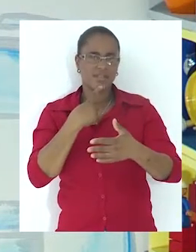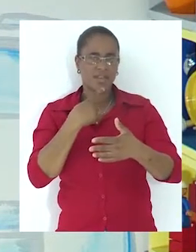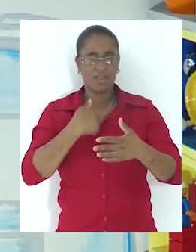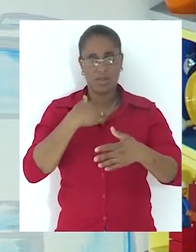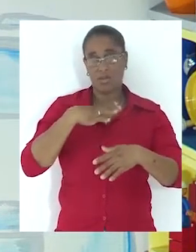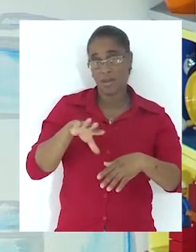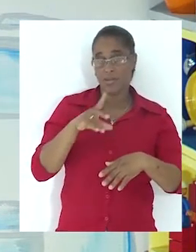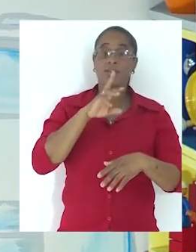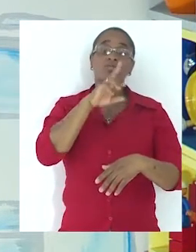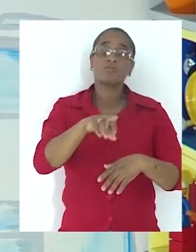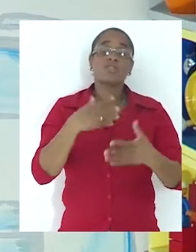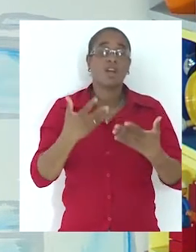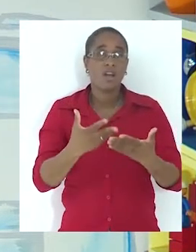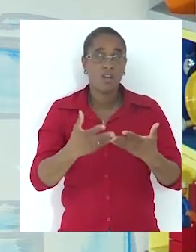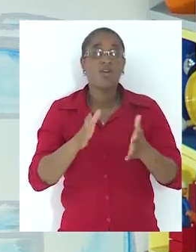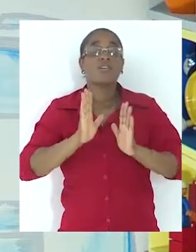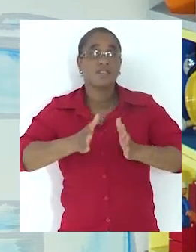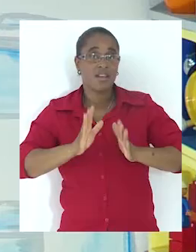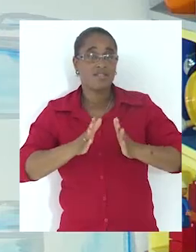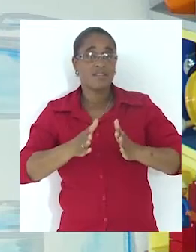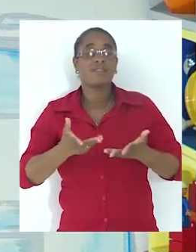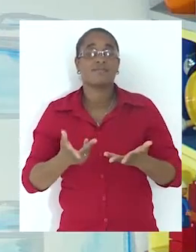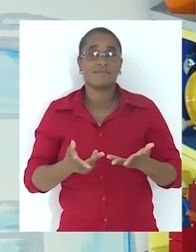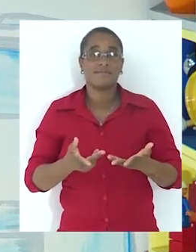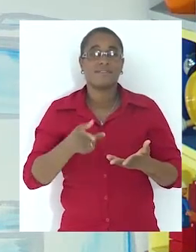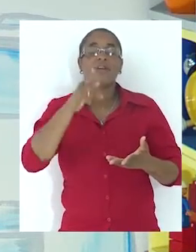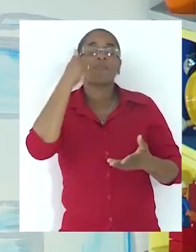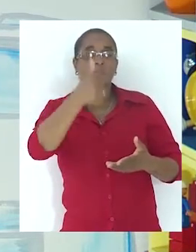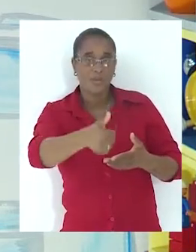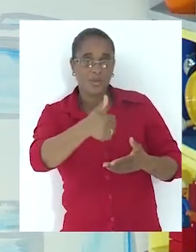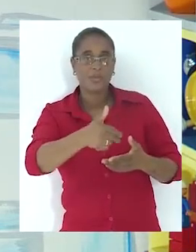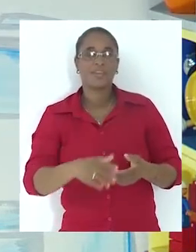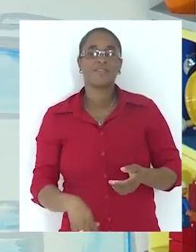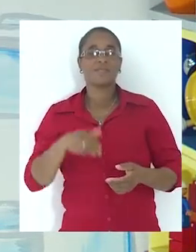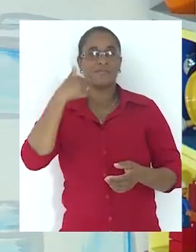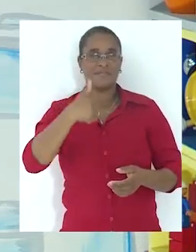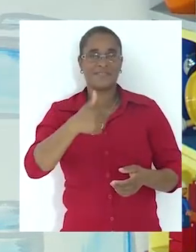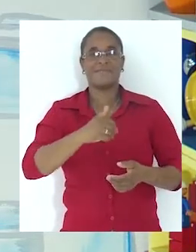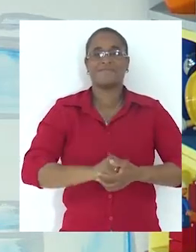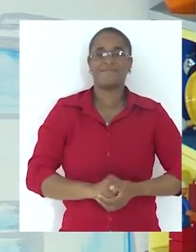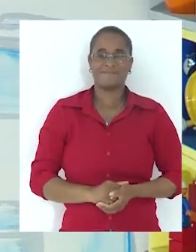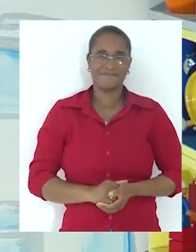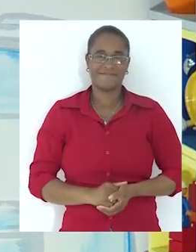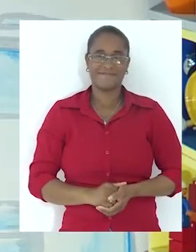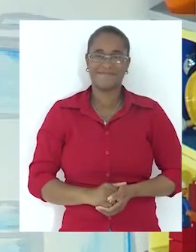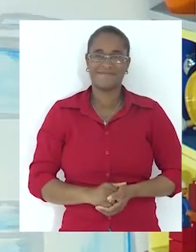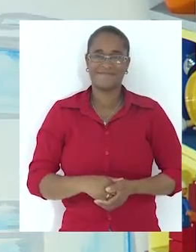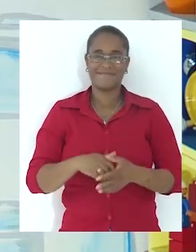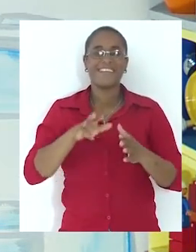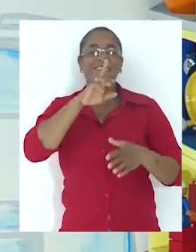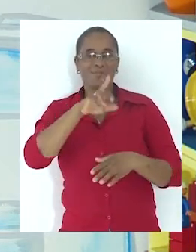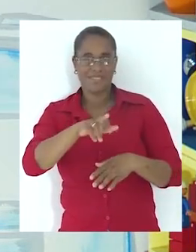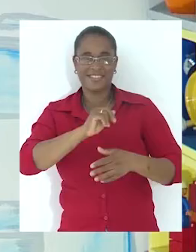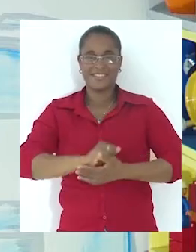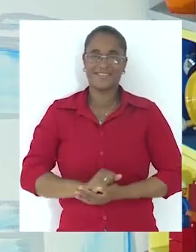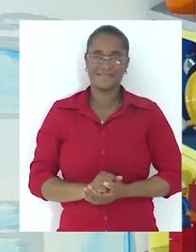resposta agora imediata, sem cessar. Muito bem, muito bem. Então, a